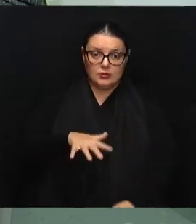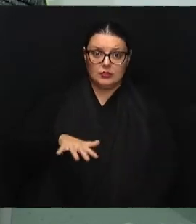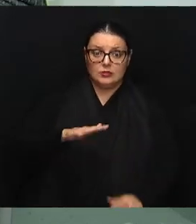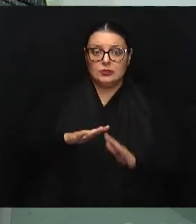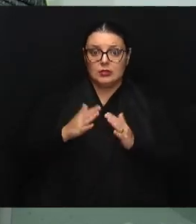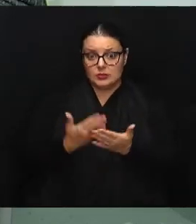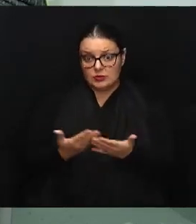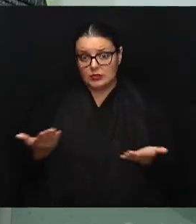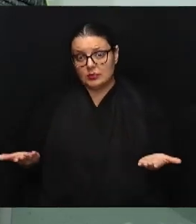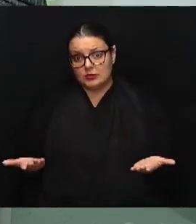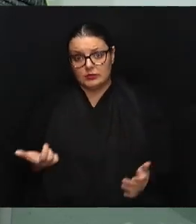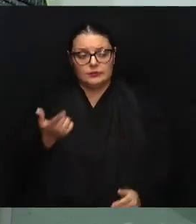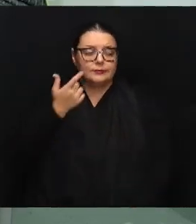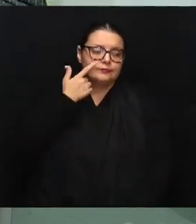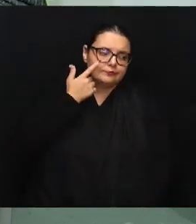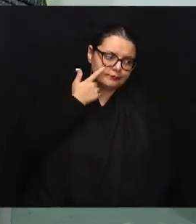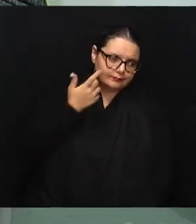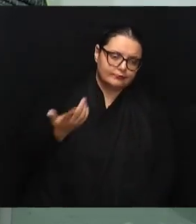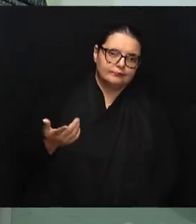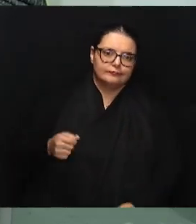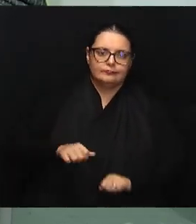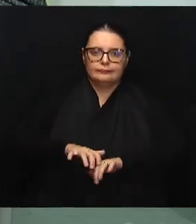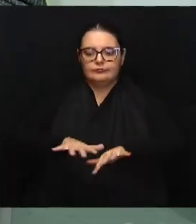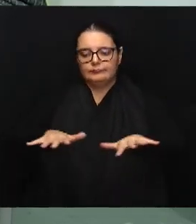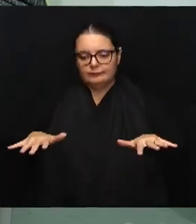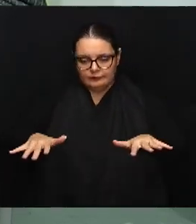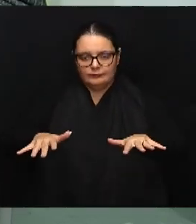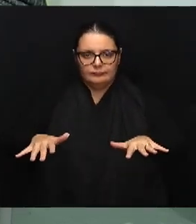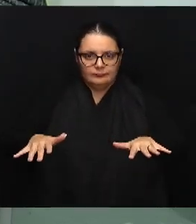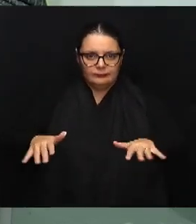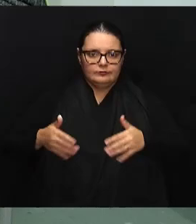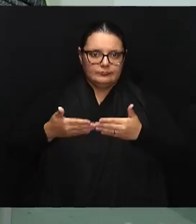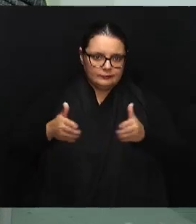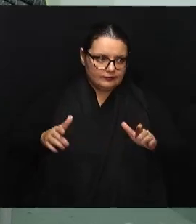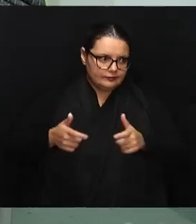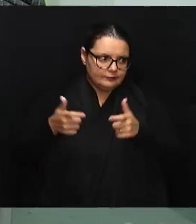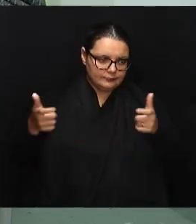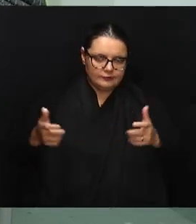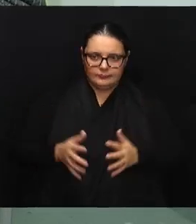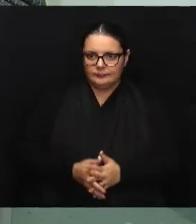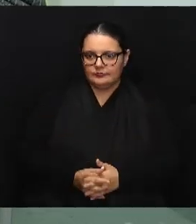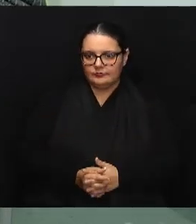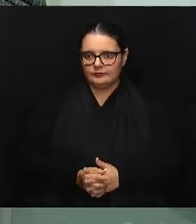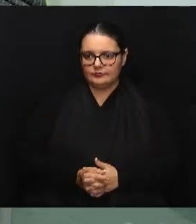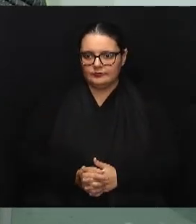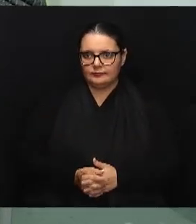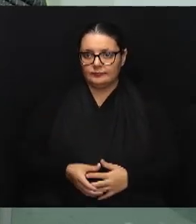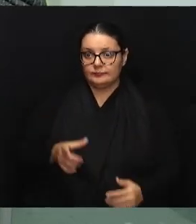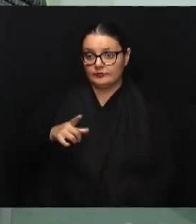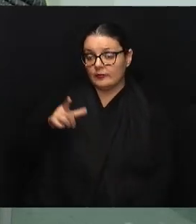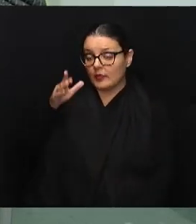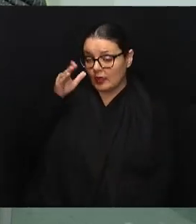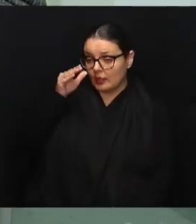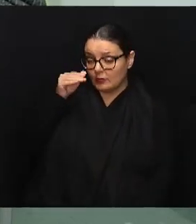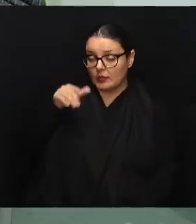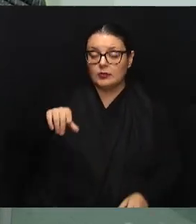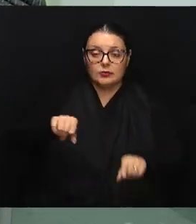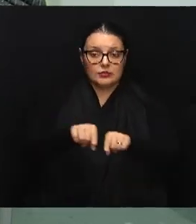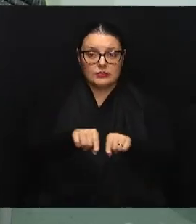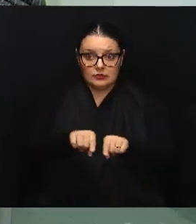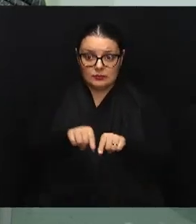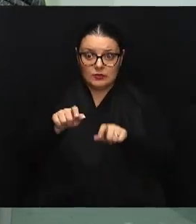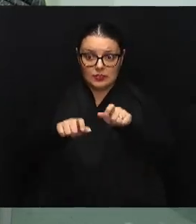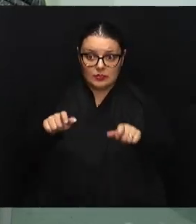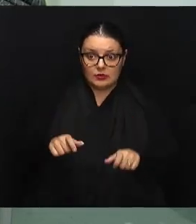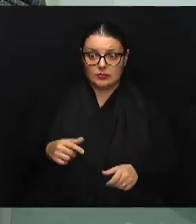escolas. Então veja você que o leque é muito aberto, é muito grande. Tem uma curiosidade também, as pessoas